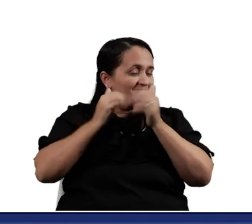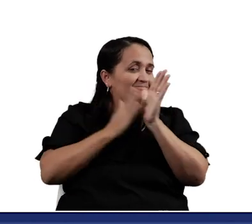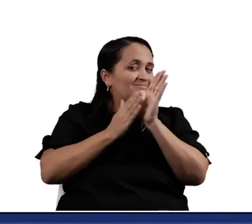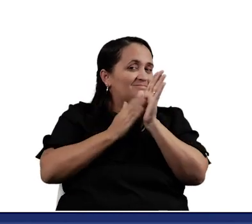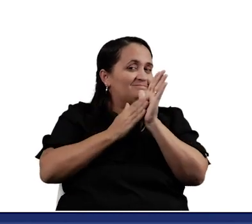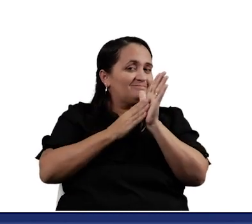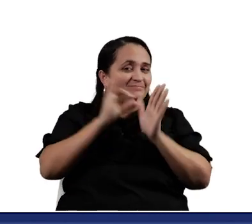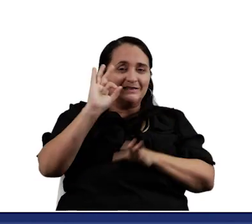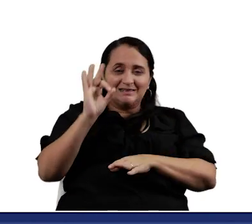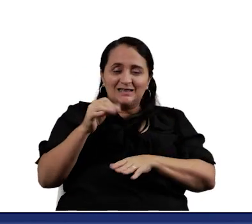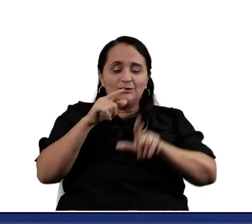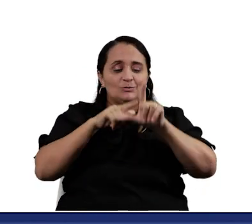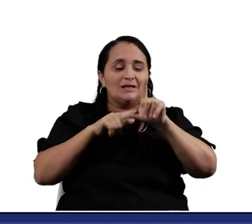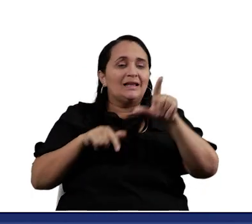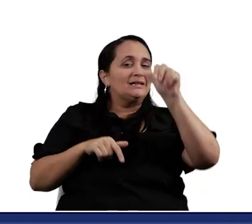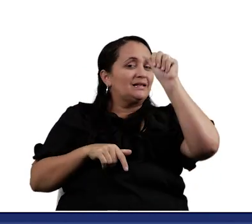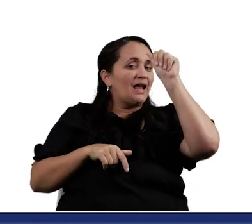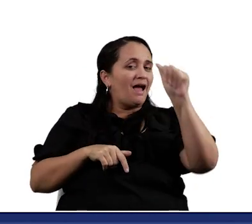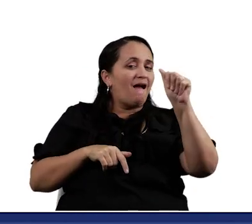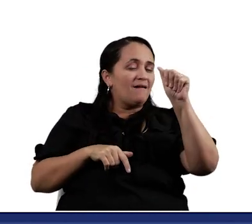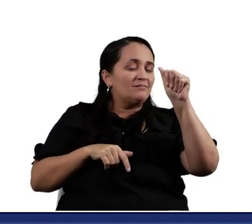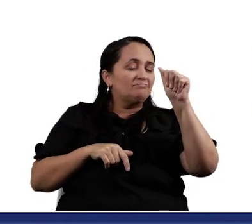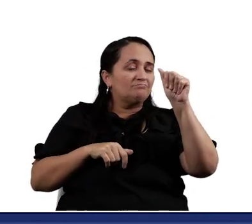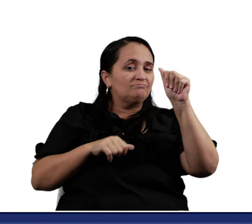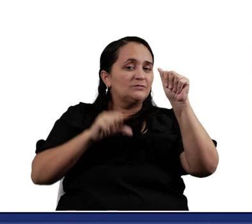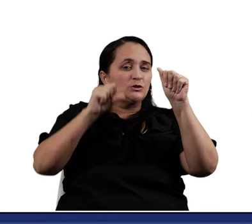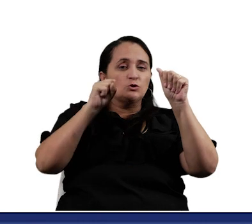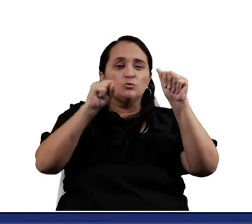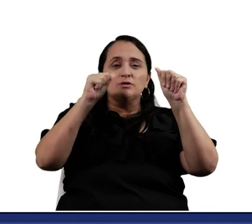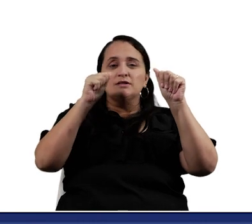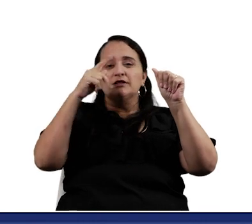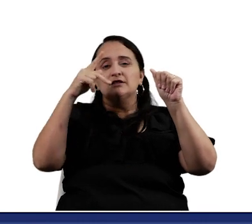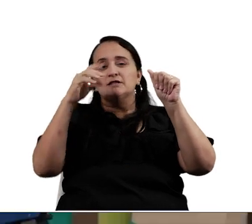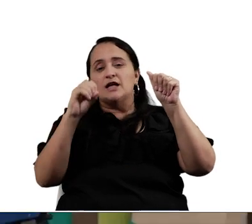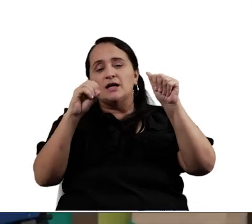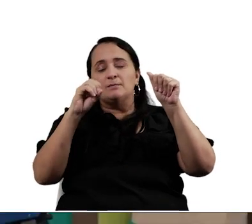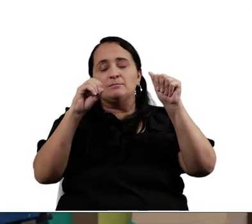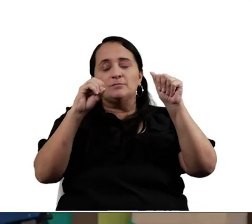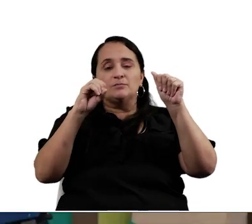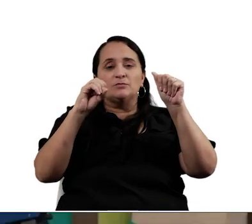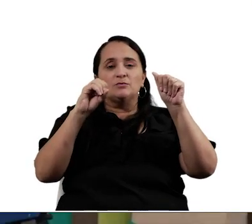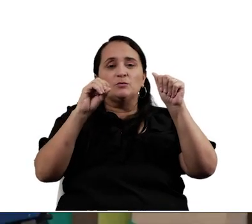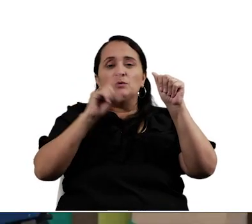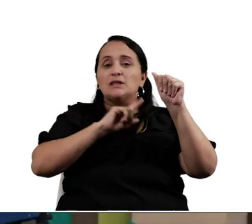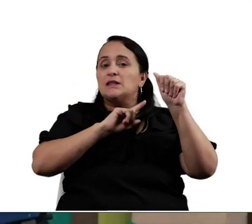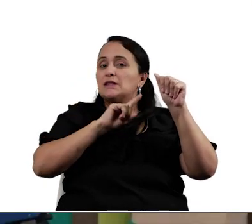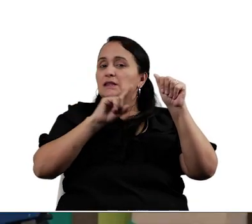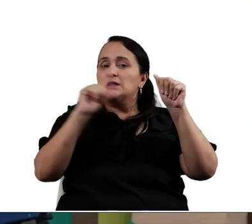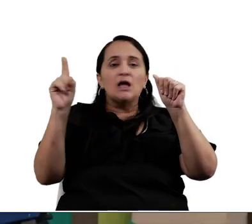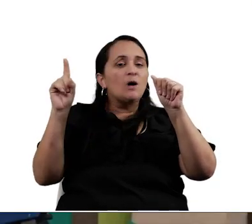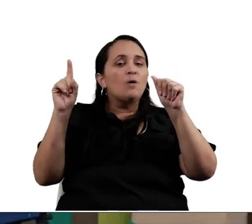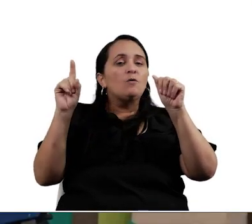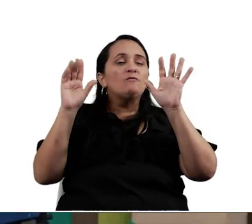Acertou quem disse que o sapo caiu no chão. Porque sapo não voa. Não é isso, gente? Sapo não